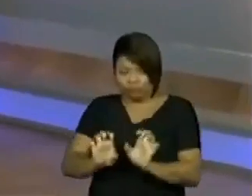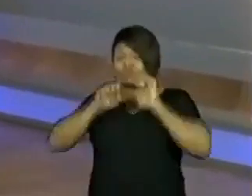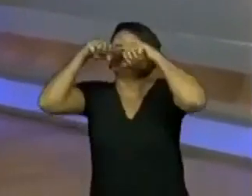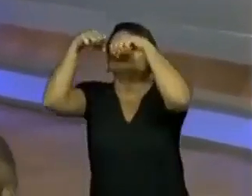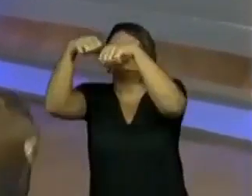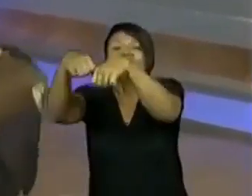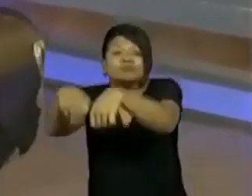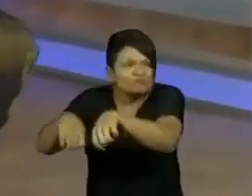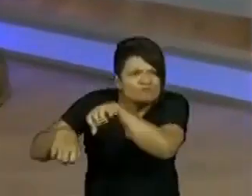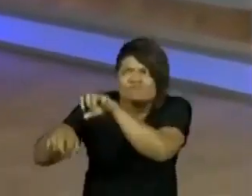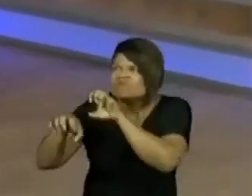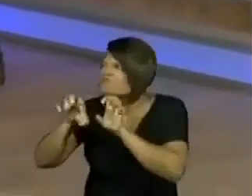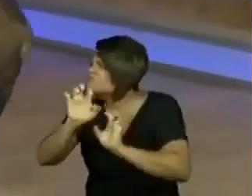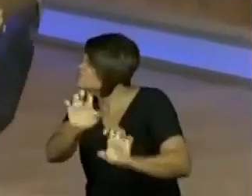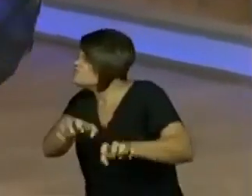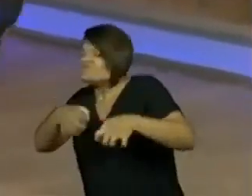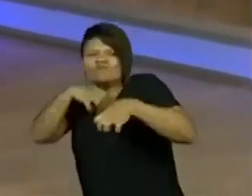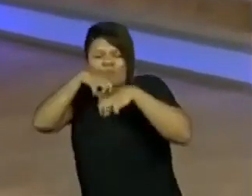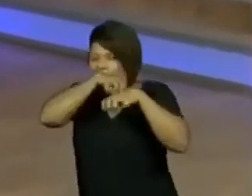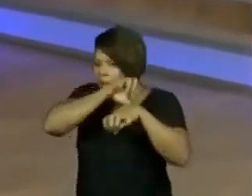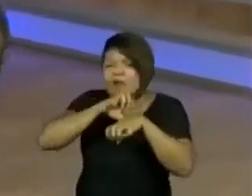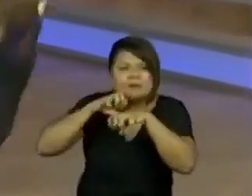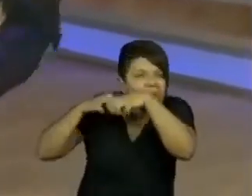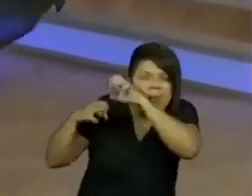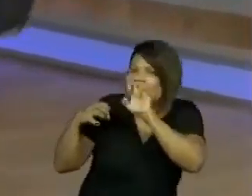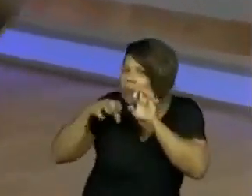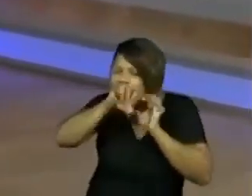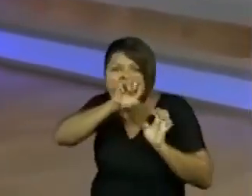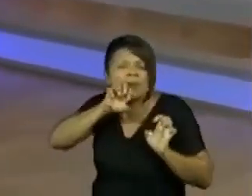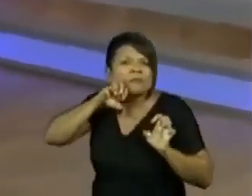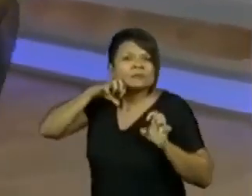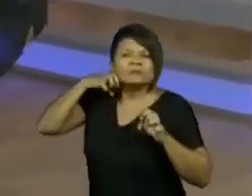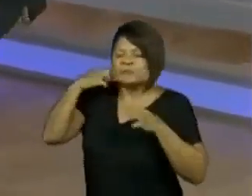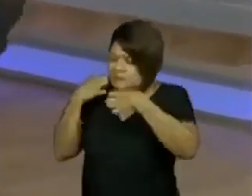sentir o cheiro do mundo, e era bom. Até que a onça